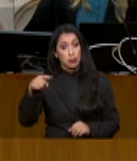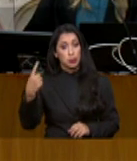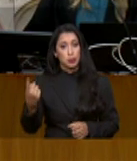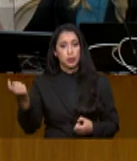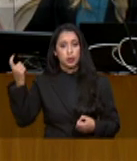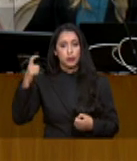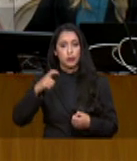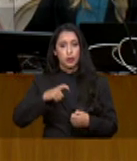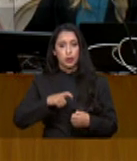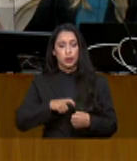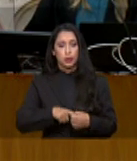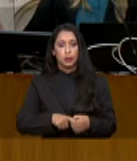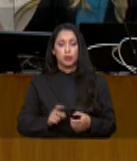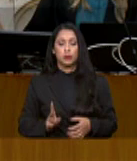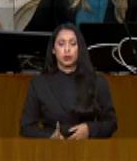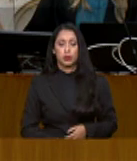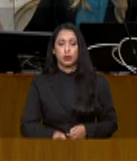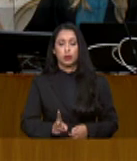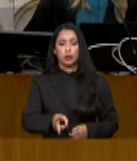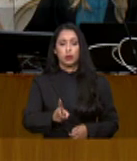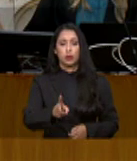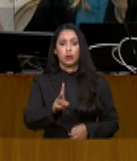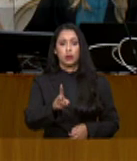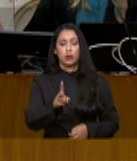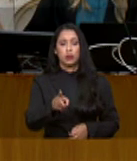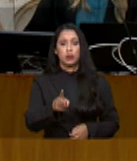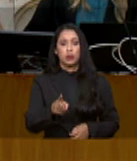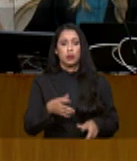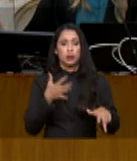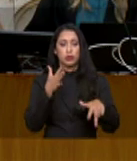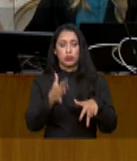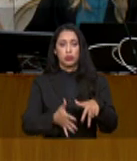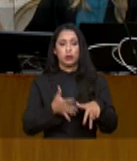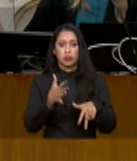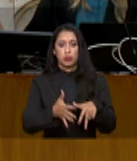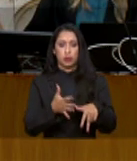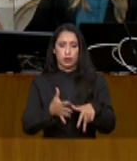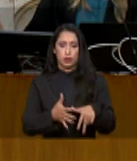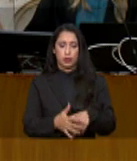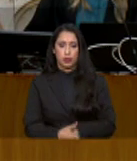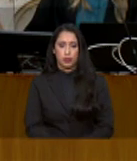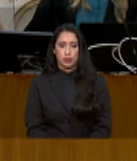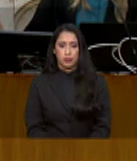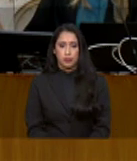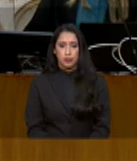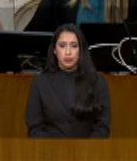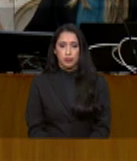retornamos ainda com algumas inúmeras sustentações orais.